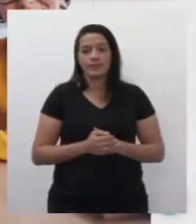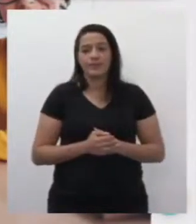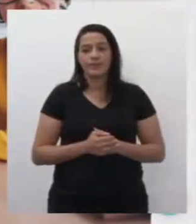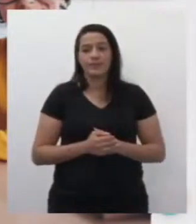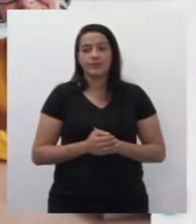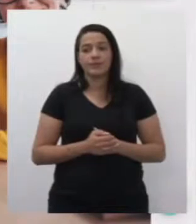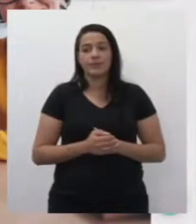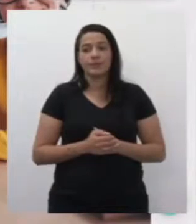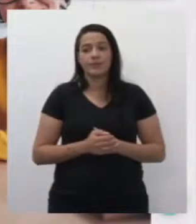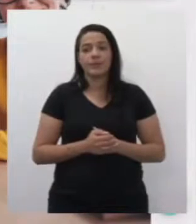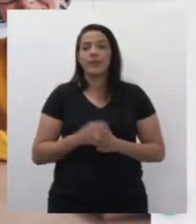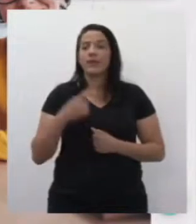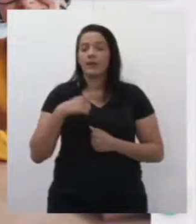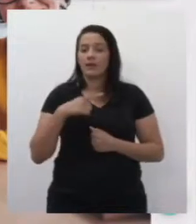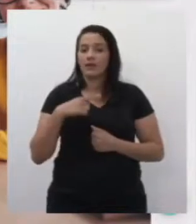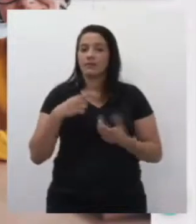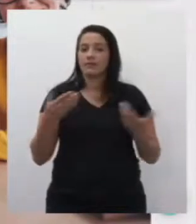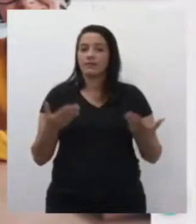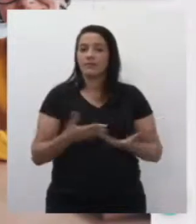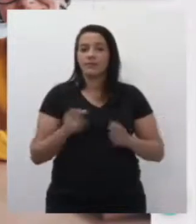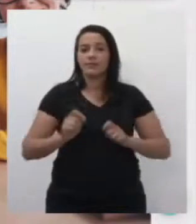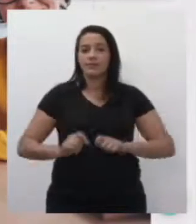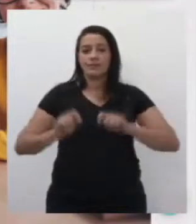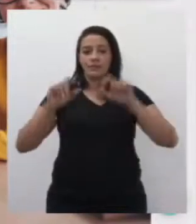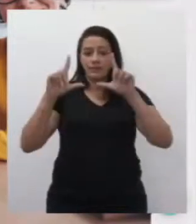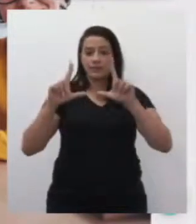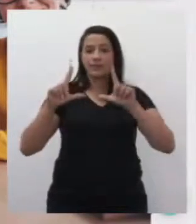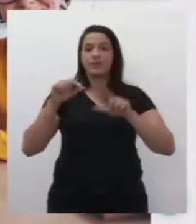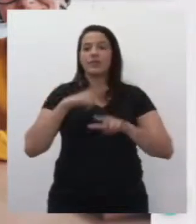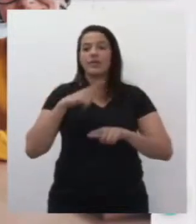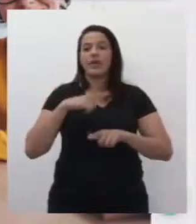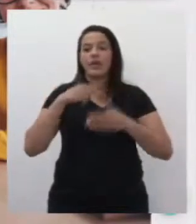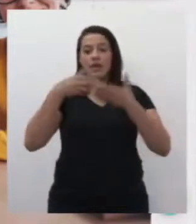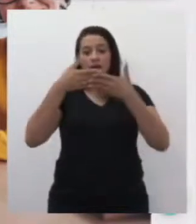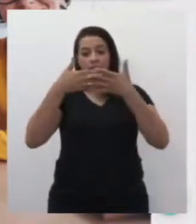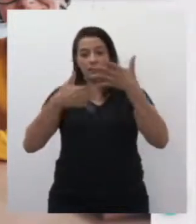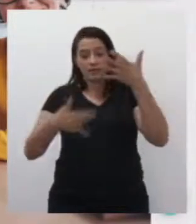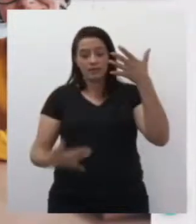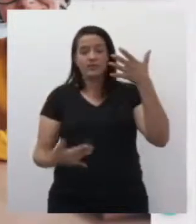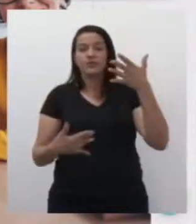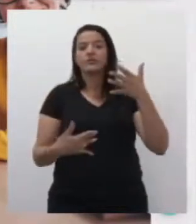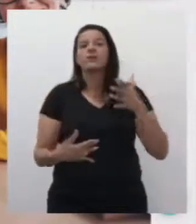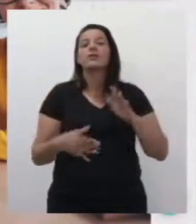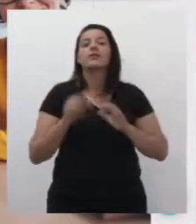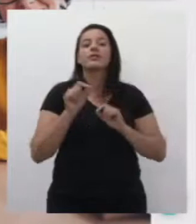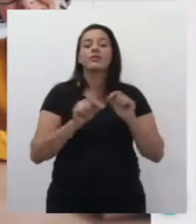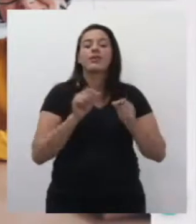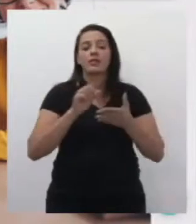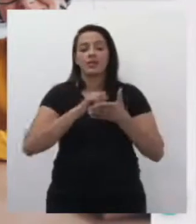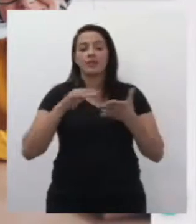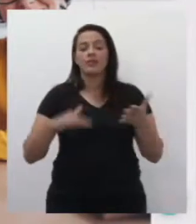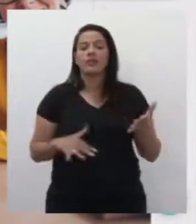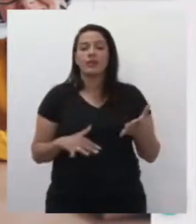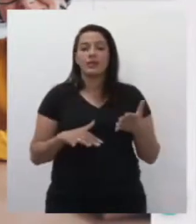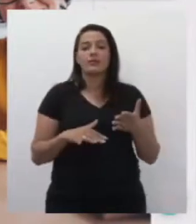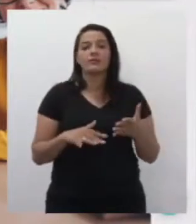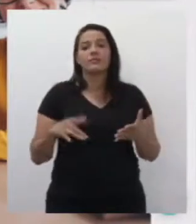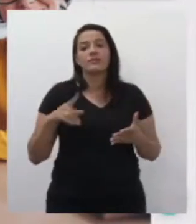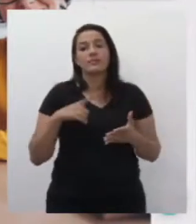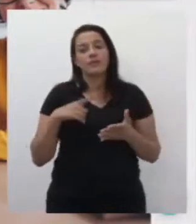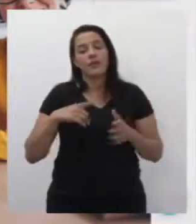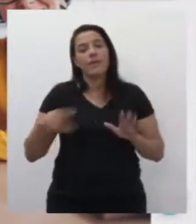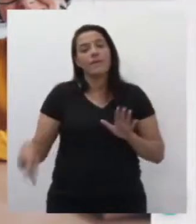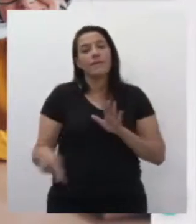professores.descomplica.com.br é a nossa página em que você pode criar listas de exercícios. Essas listas de exercício, elas são